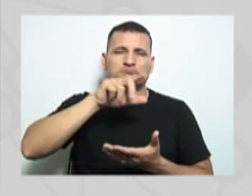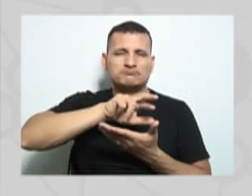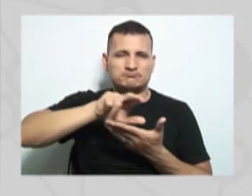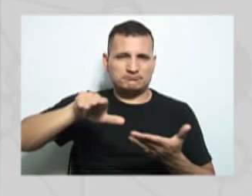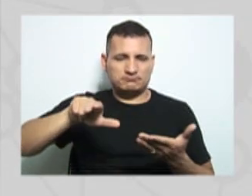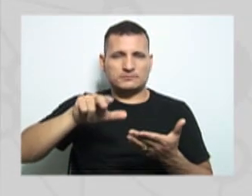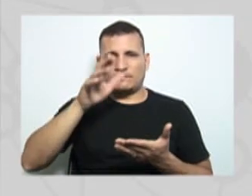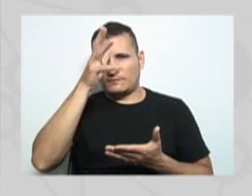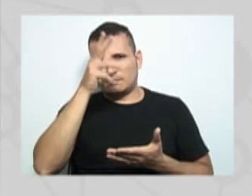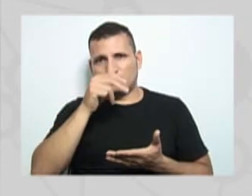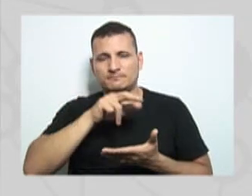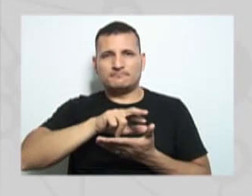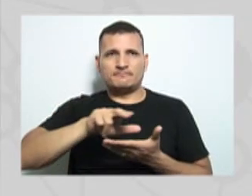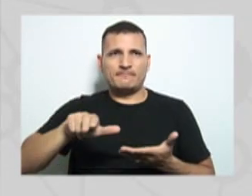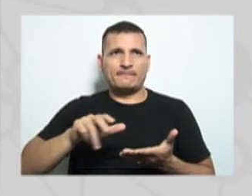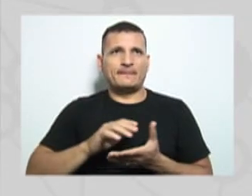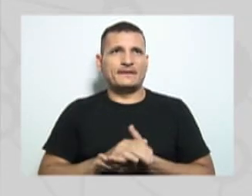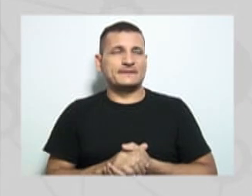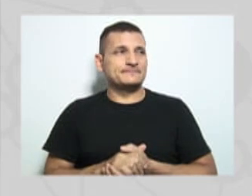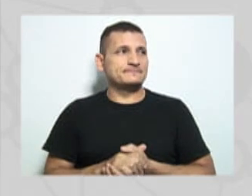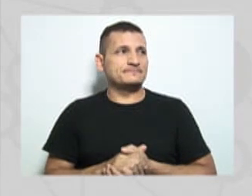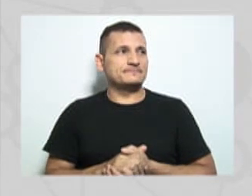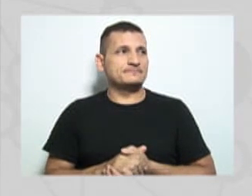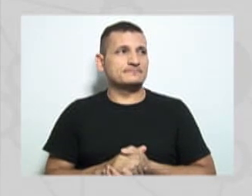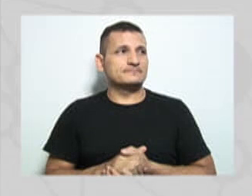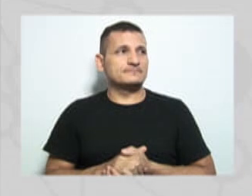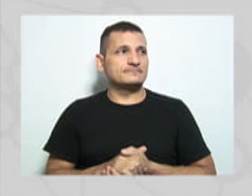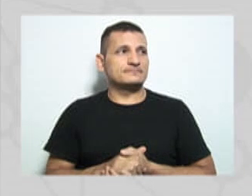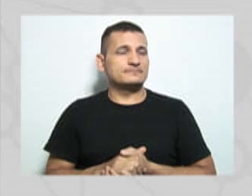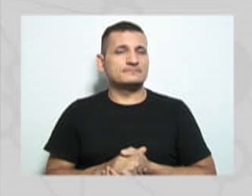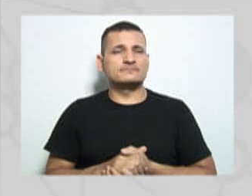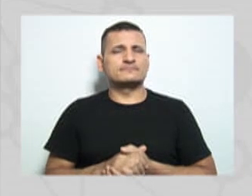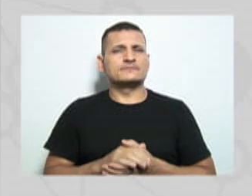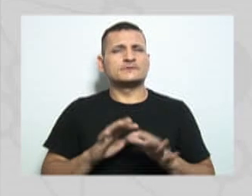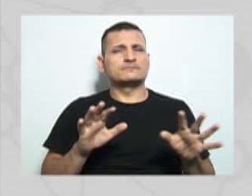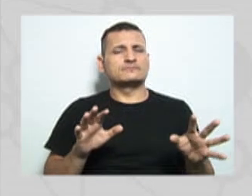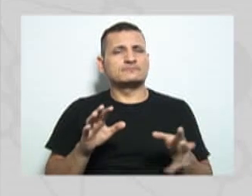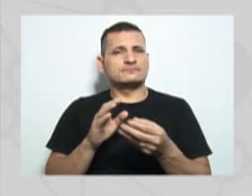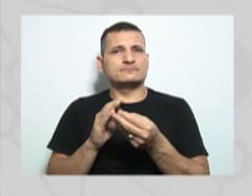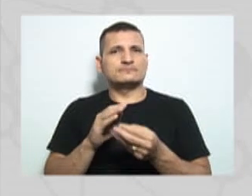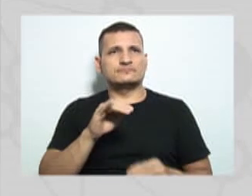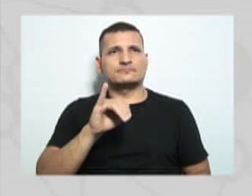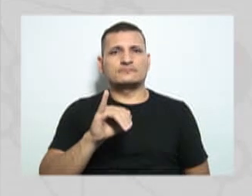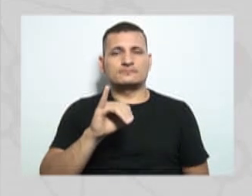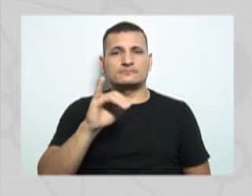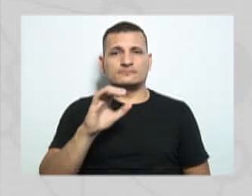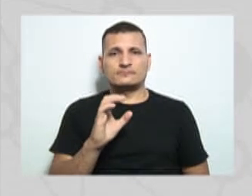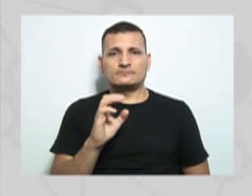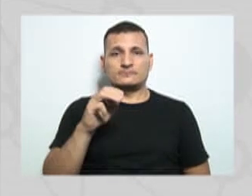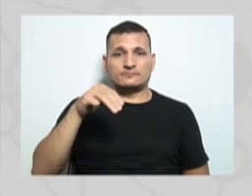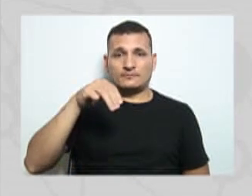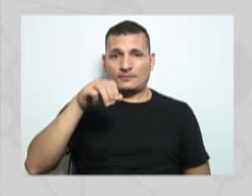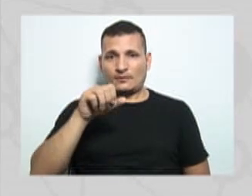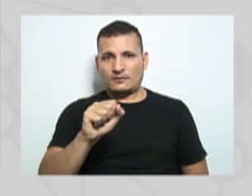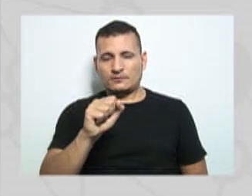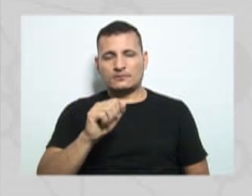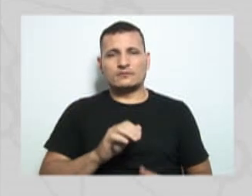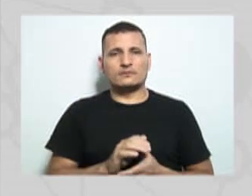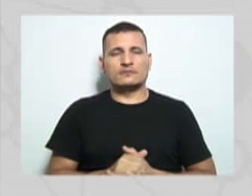particularidades. Professora Priscila, só Sim? Complementando a questão do ICMS relacionada às